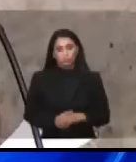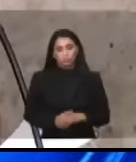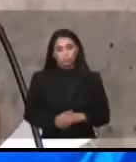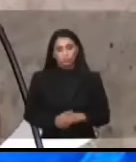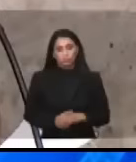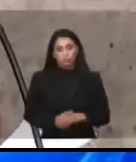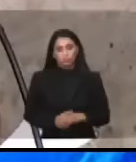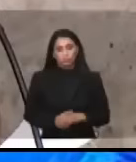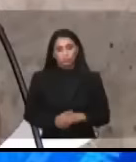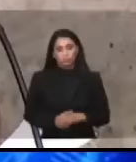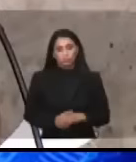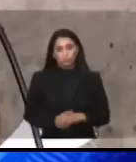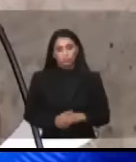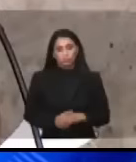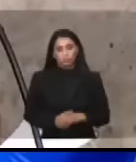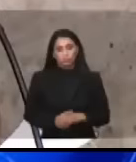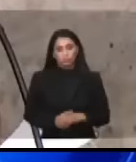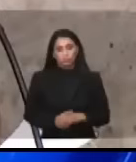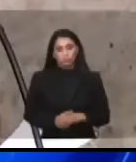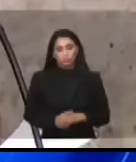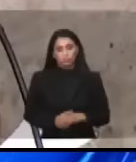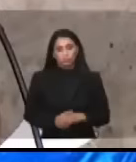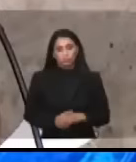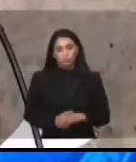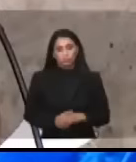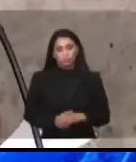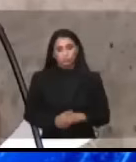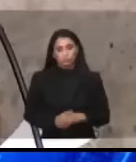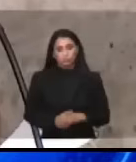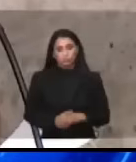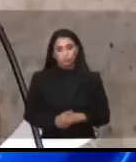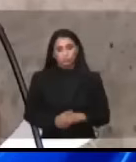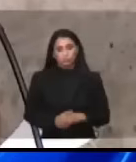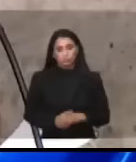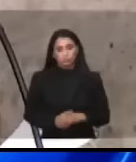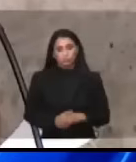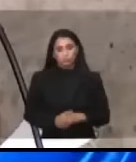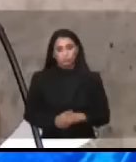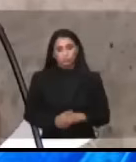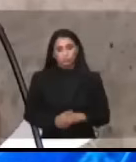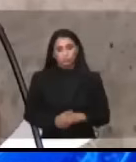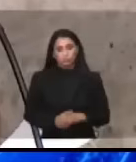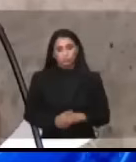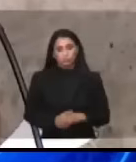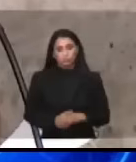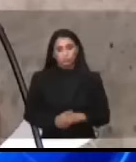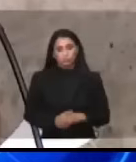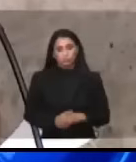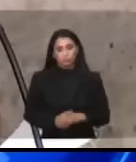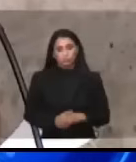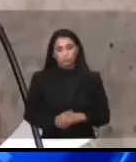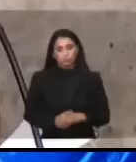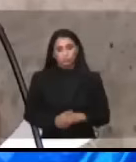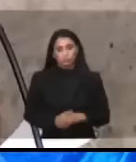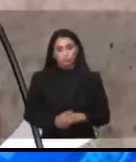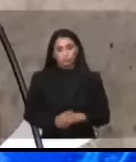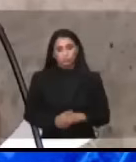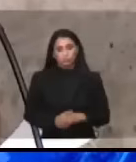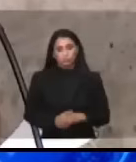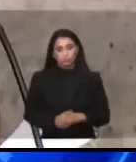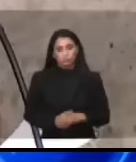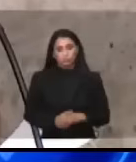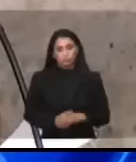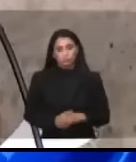depois mudar radicalmente desse jeito. Ou é injustiça ou é politicagem. Ou é